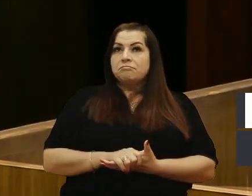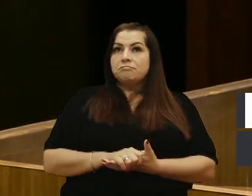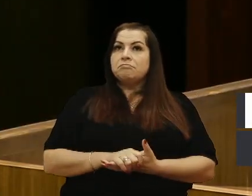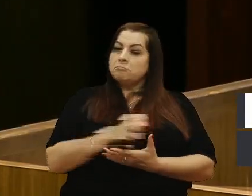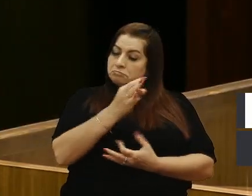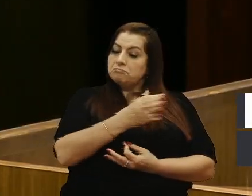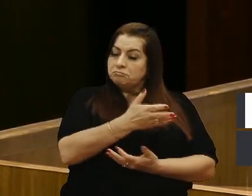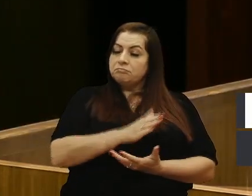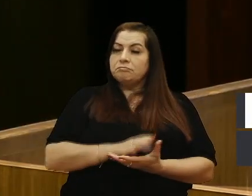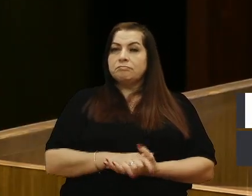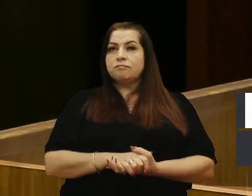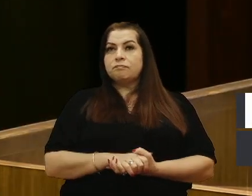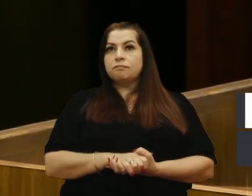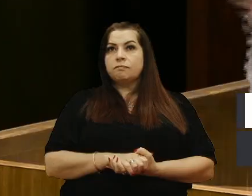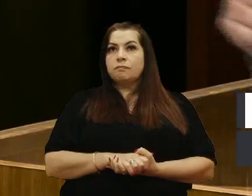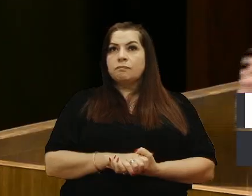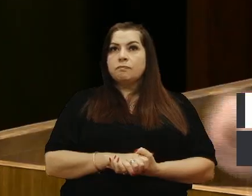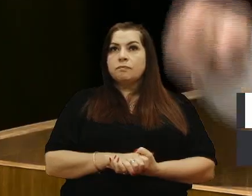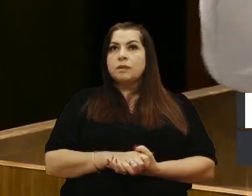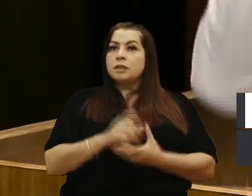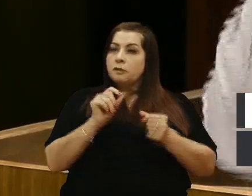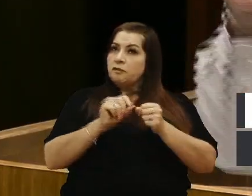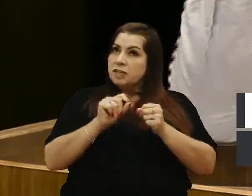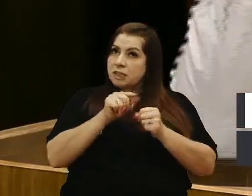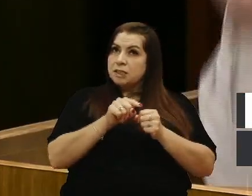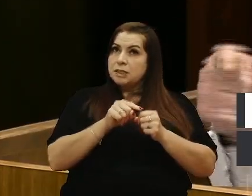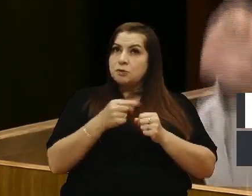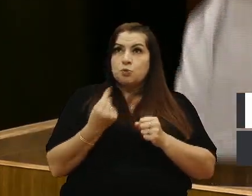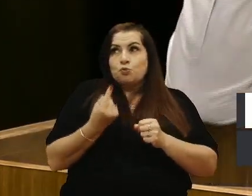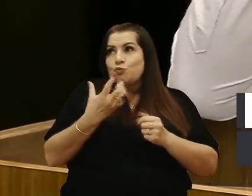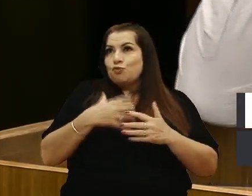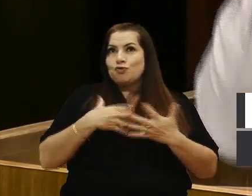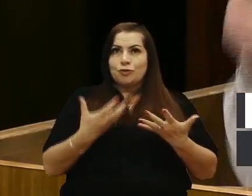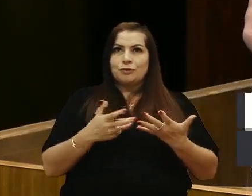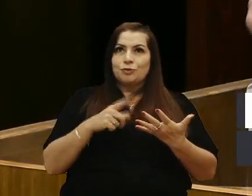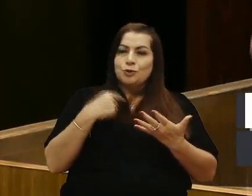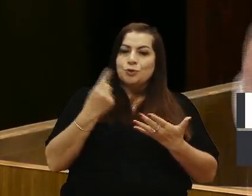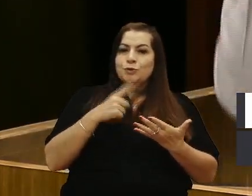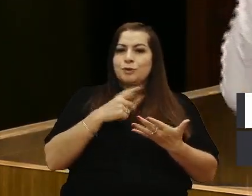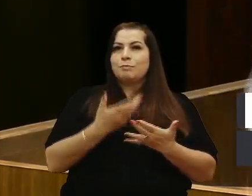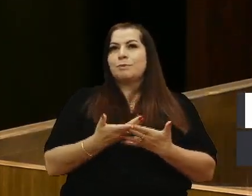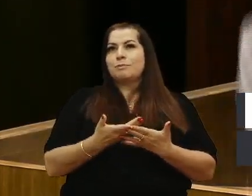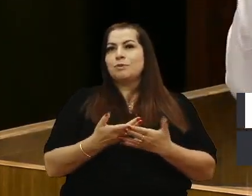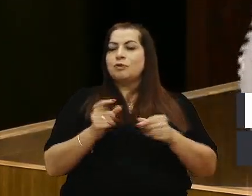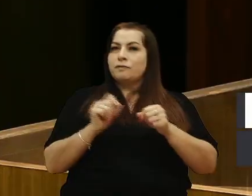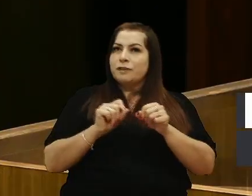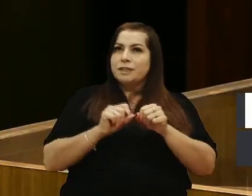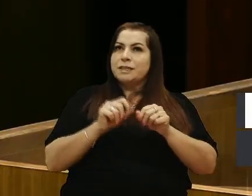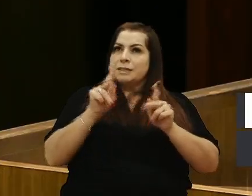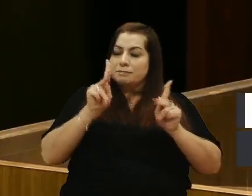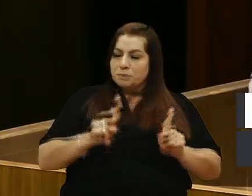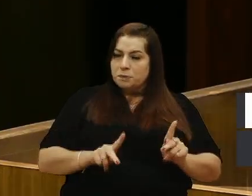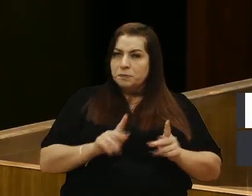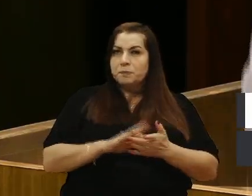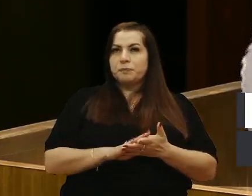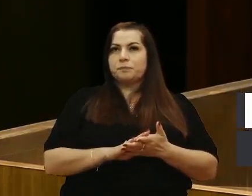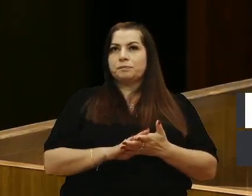Está certo ele. Tem que fazer isso porque é a única forma que a gente tem de fazer as